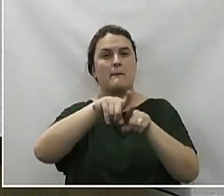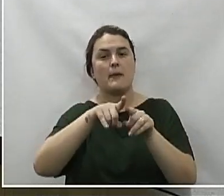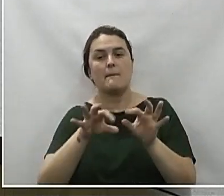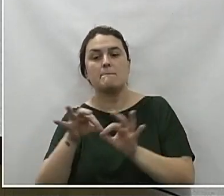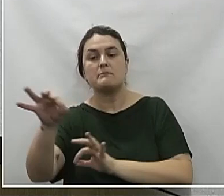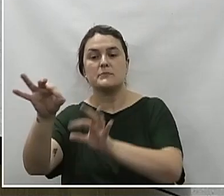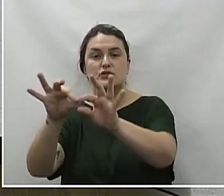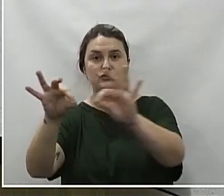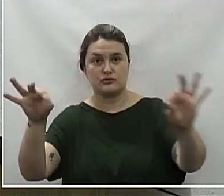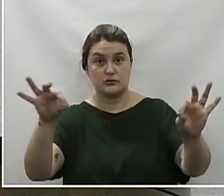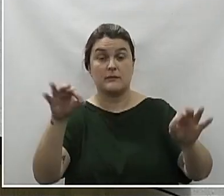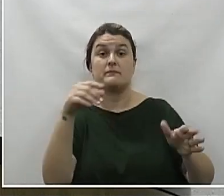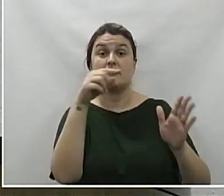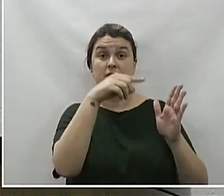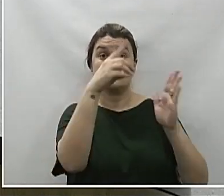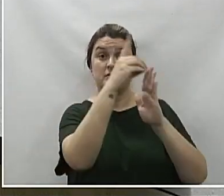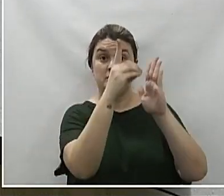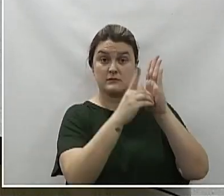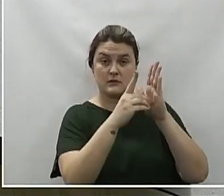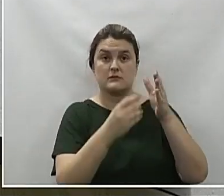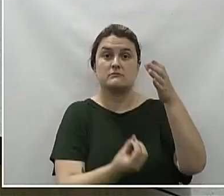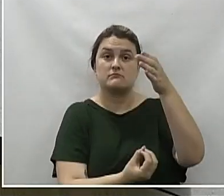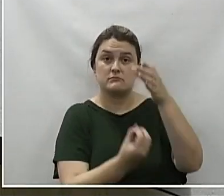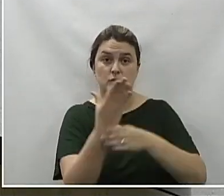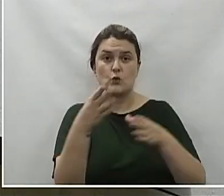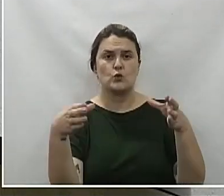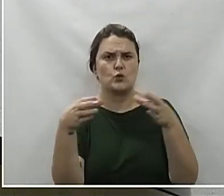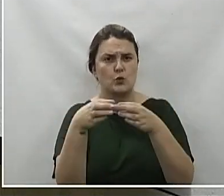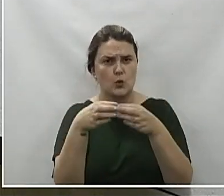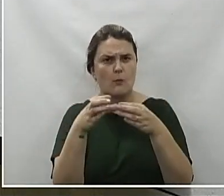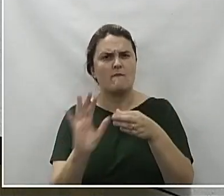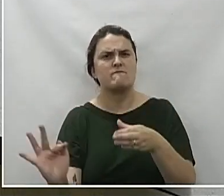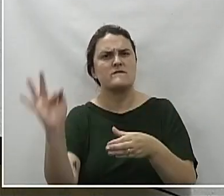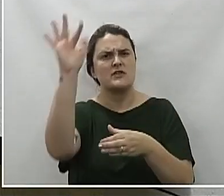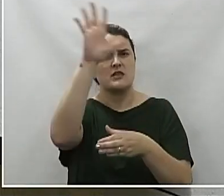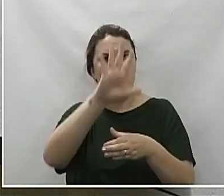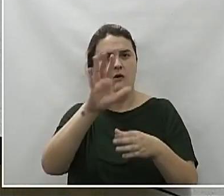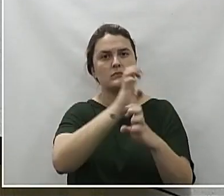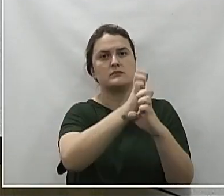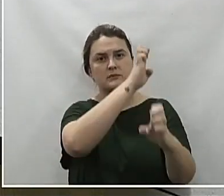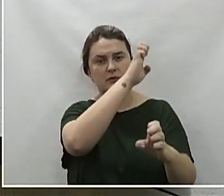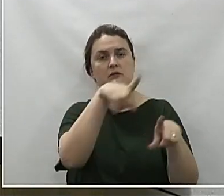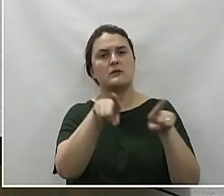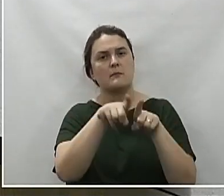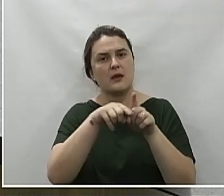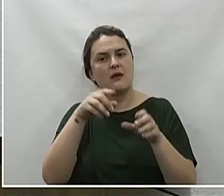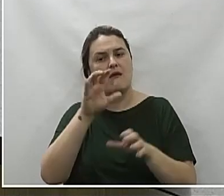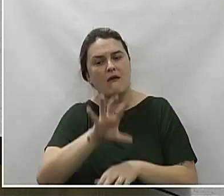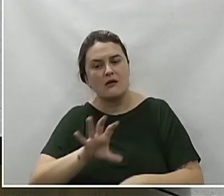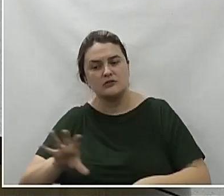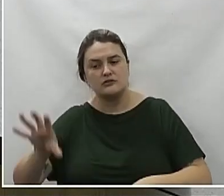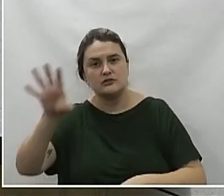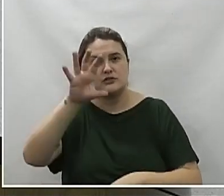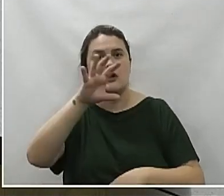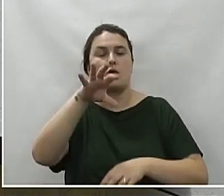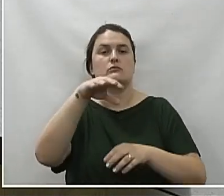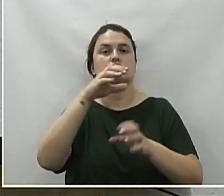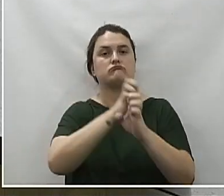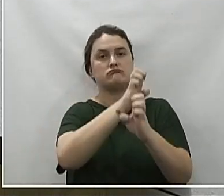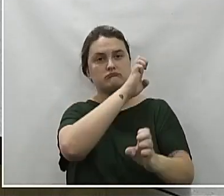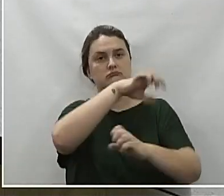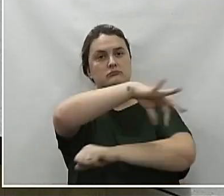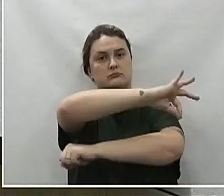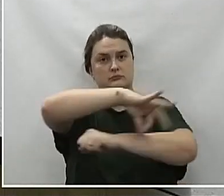agrimensor esse decreto ainda criou o Conselho Federal de Engenharia e os conselhos regionais de engenharia arquitetura